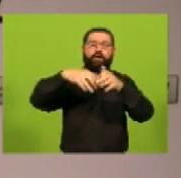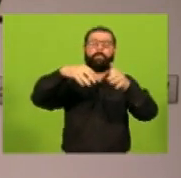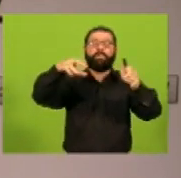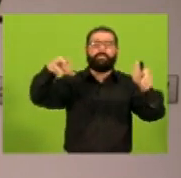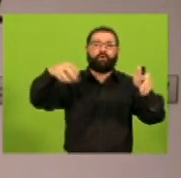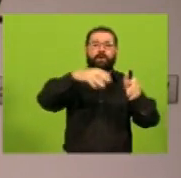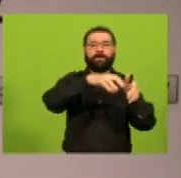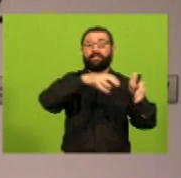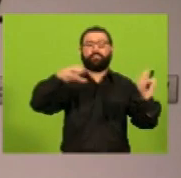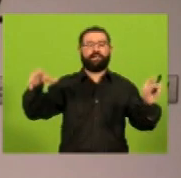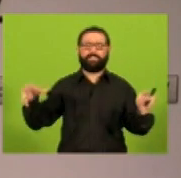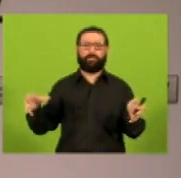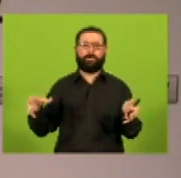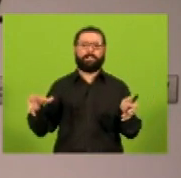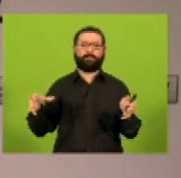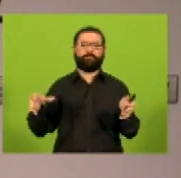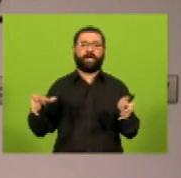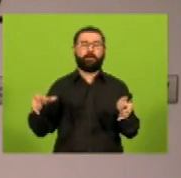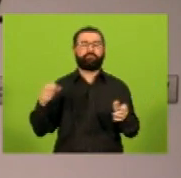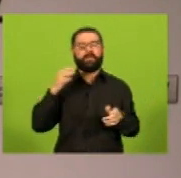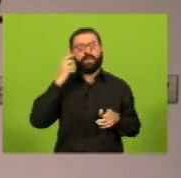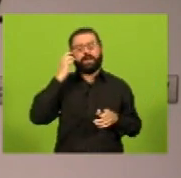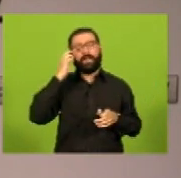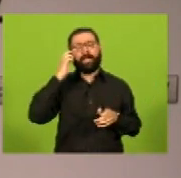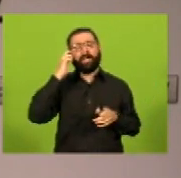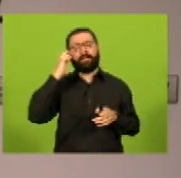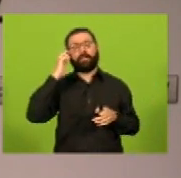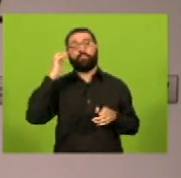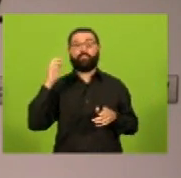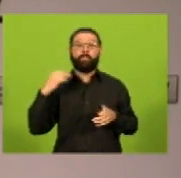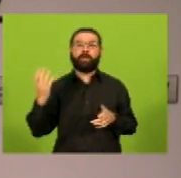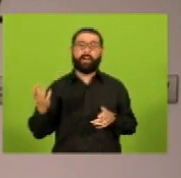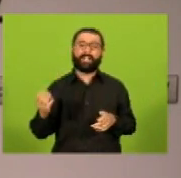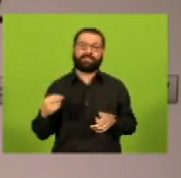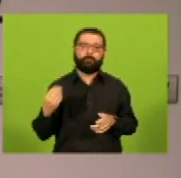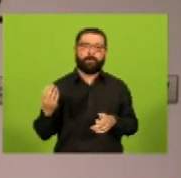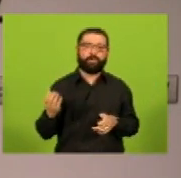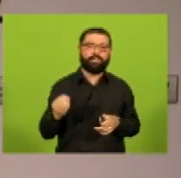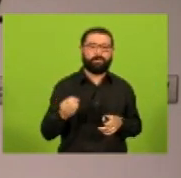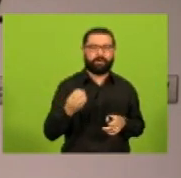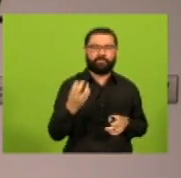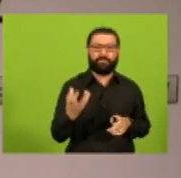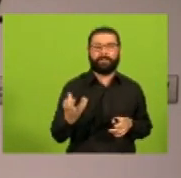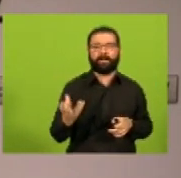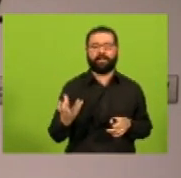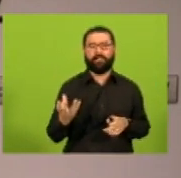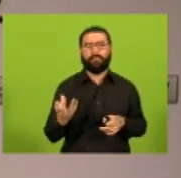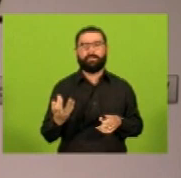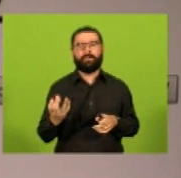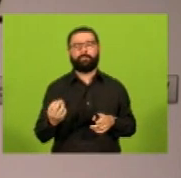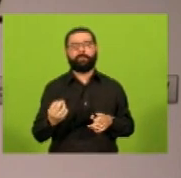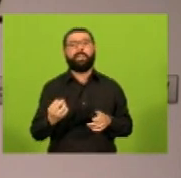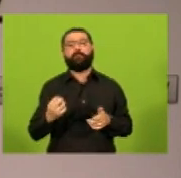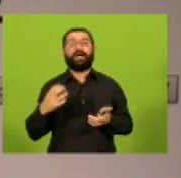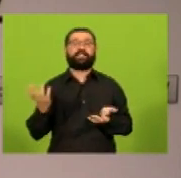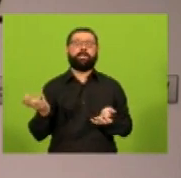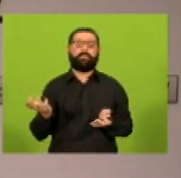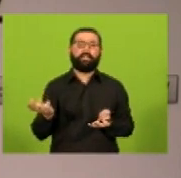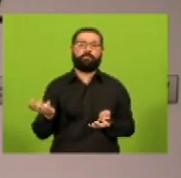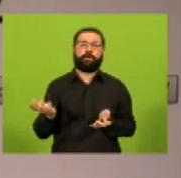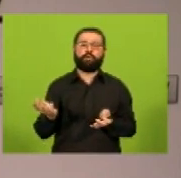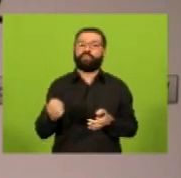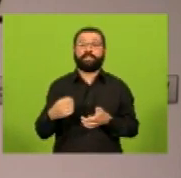distribuído de forma uniforme em todas as folhas, tá? Então, o melhor é sempre a gotícula fina, né?